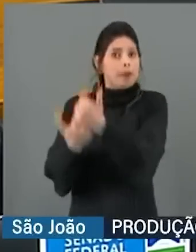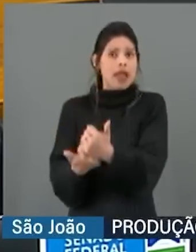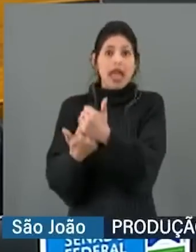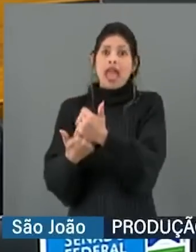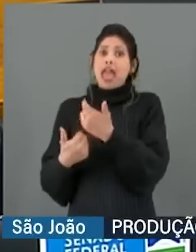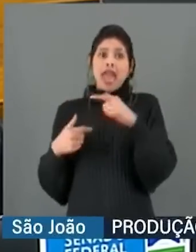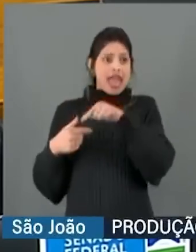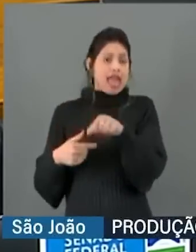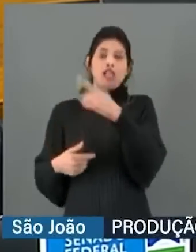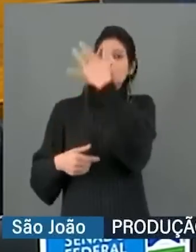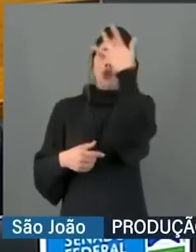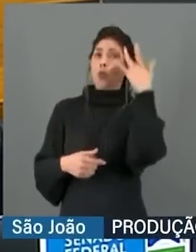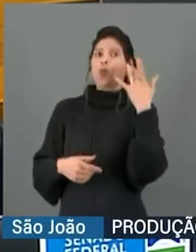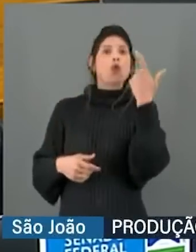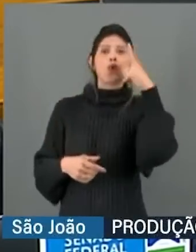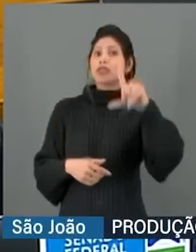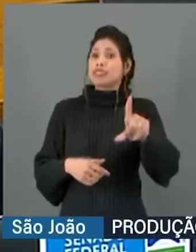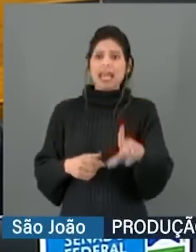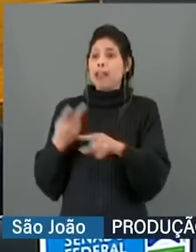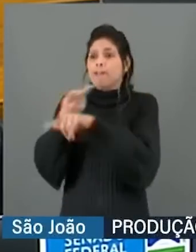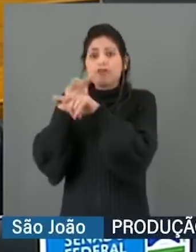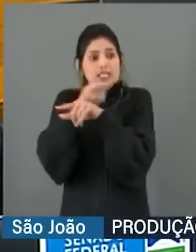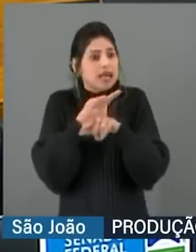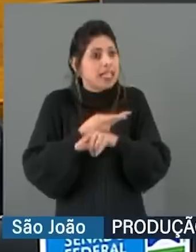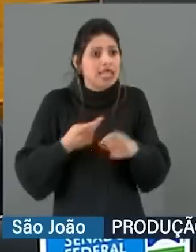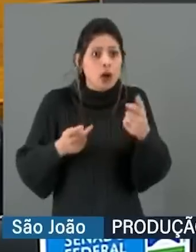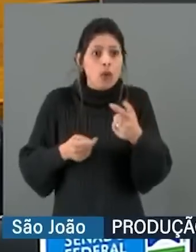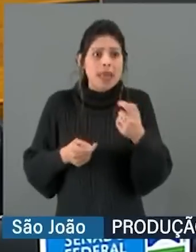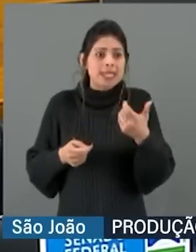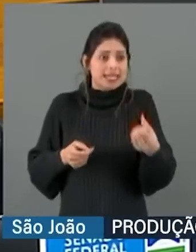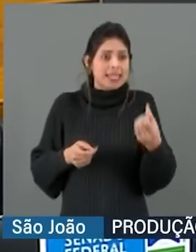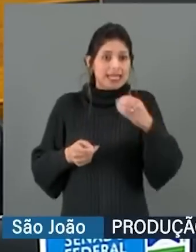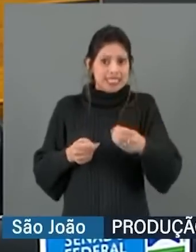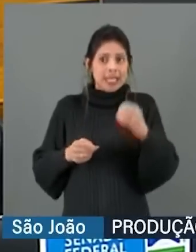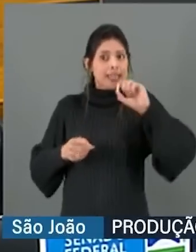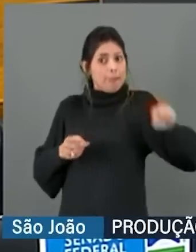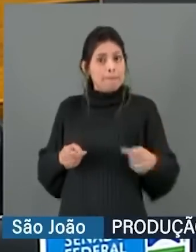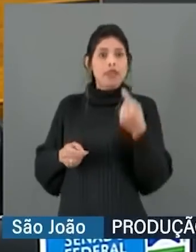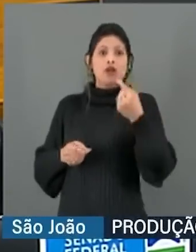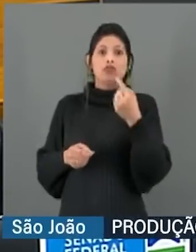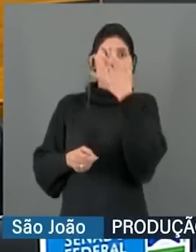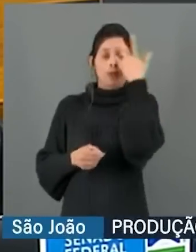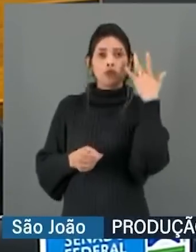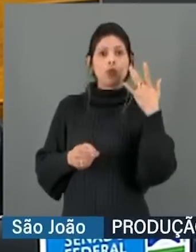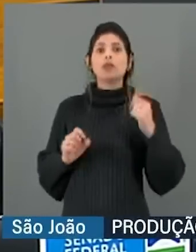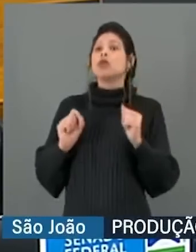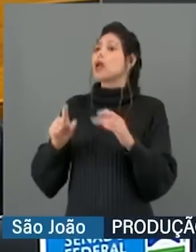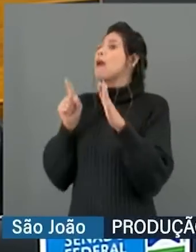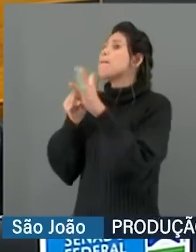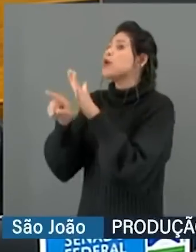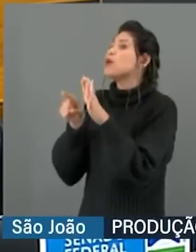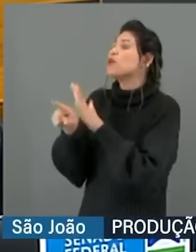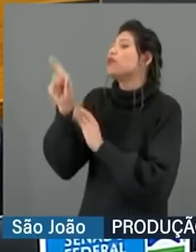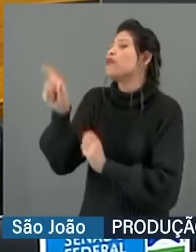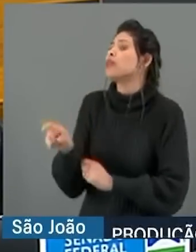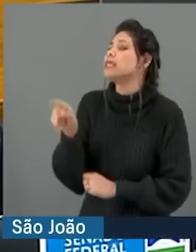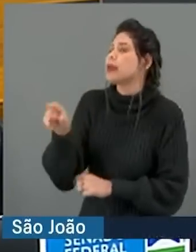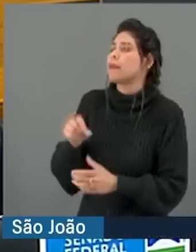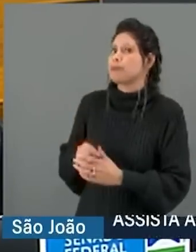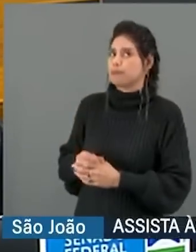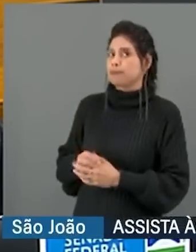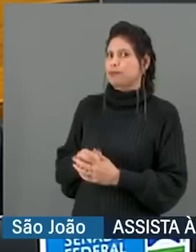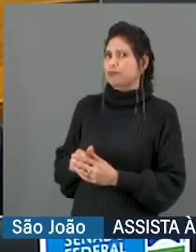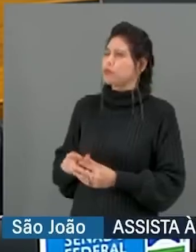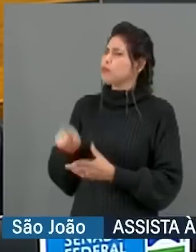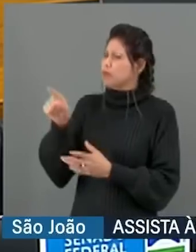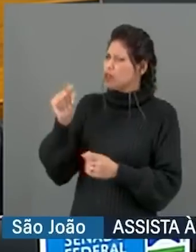fiscalizar ser quase 60 milhões de eleitores, não, gente? Não tem como eu fazer isso, não. Então a pergunta que eu quero fazer para o senhor é o seguinte, o senhor como fez